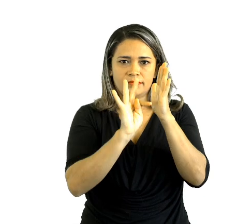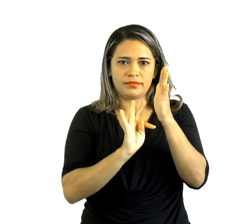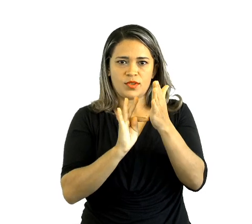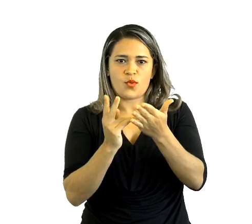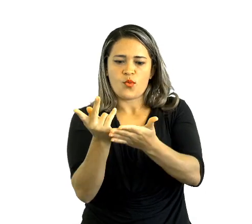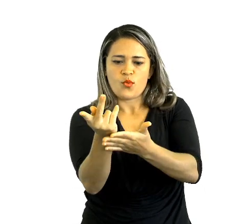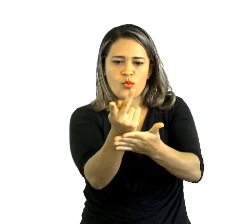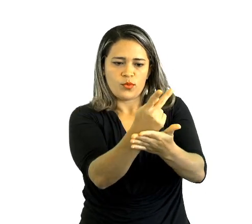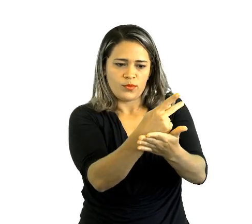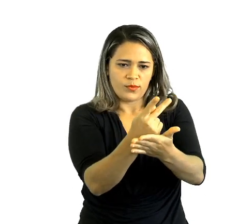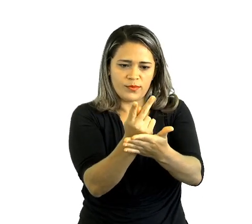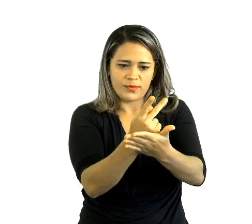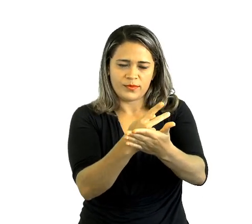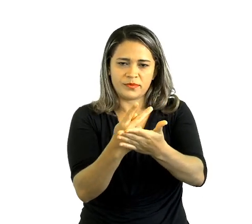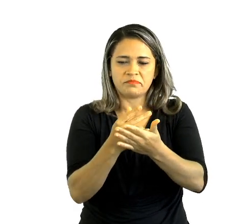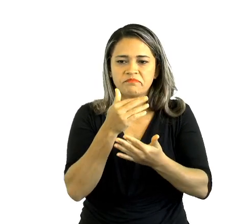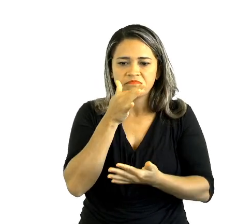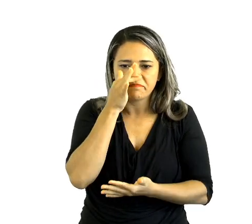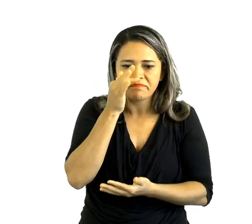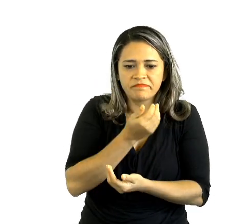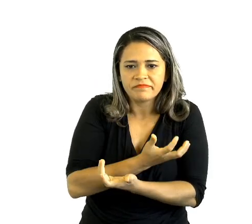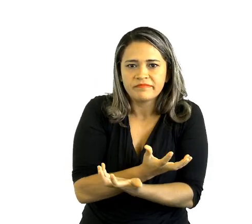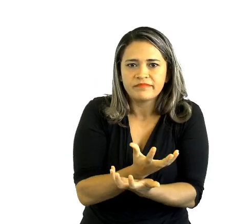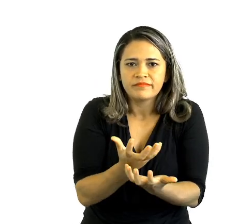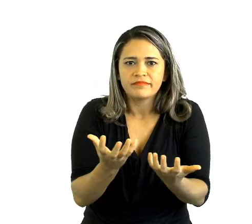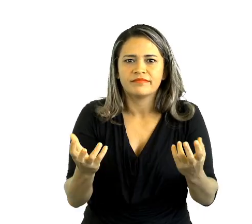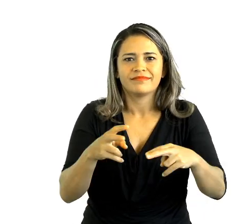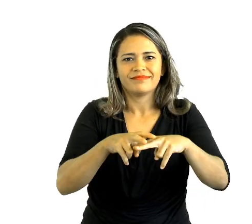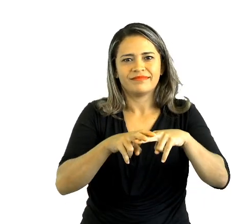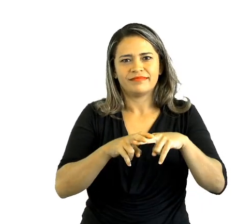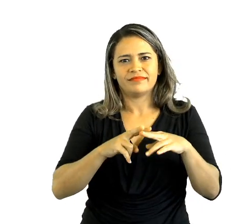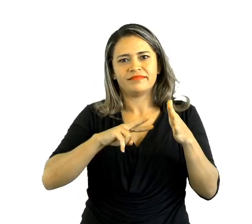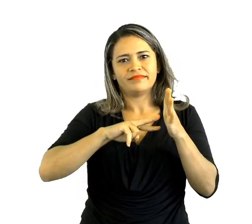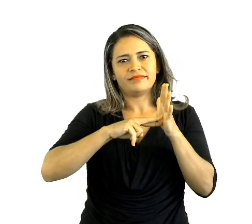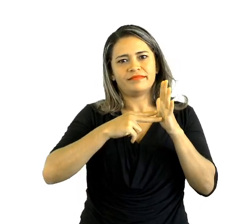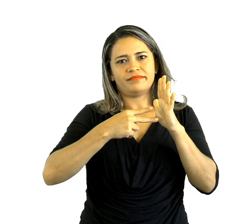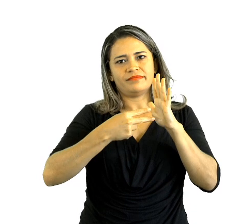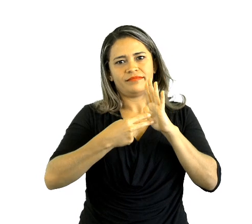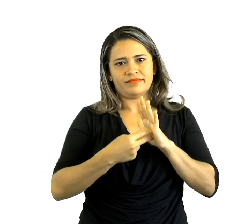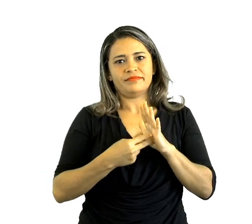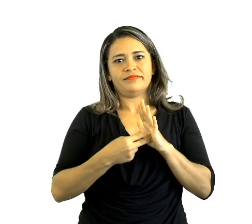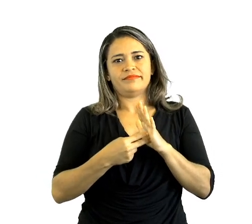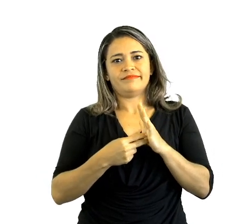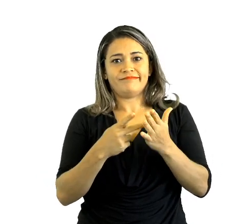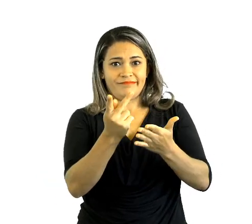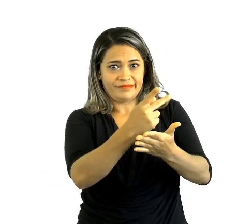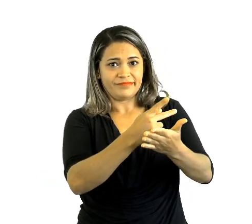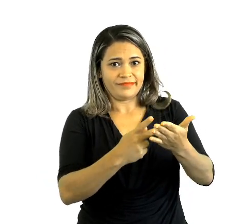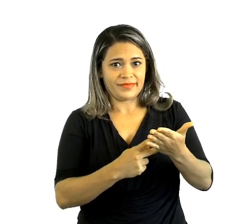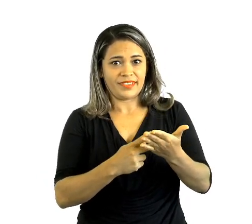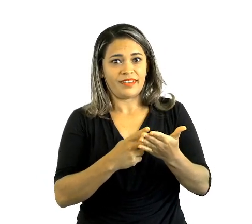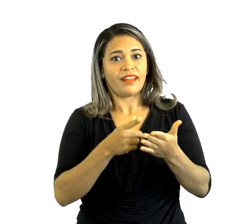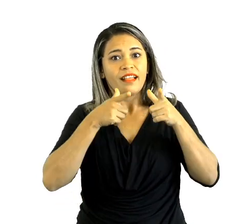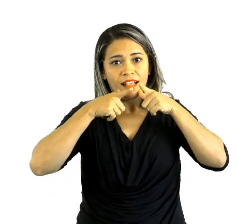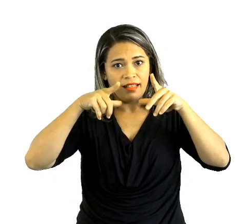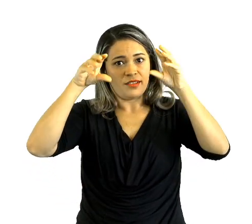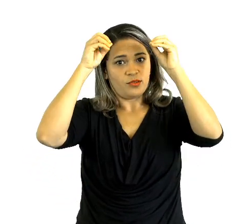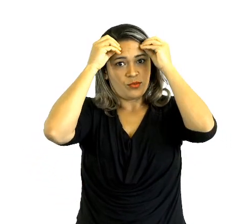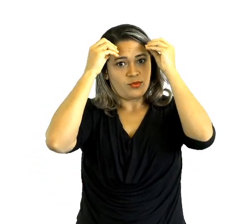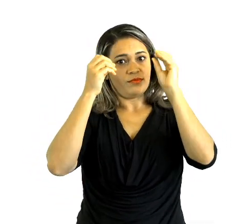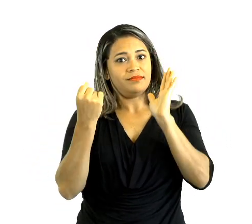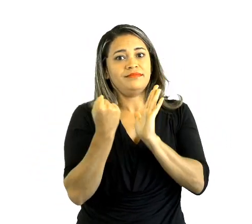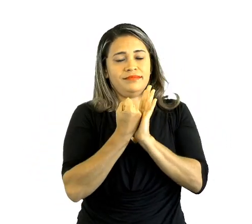da flor, da primavera, está representado no desenho. Essa é a linguagem não verbal. Isso que